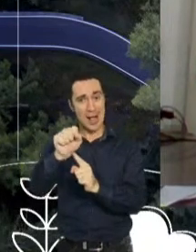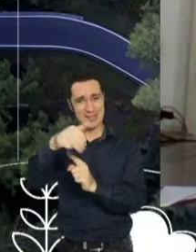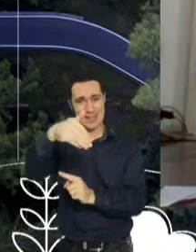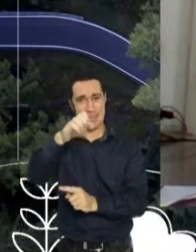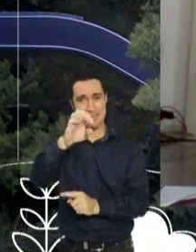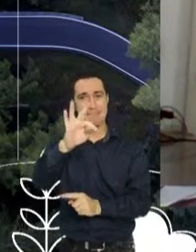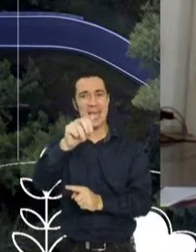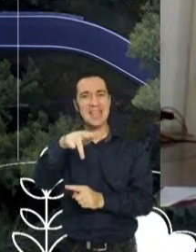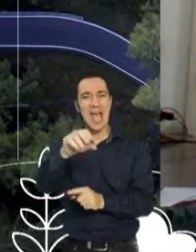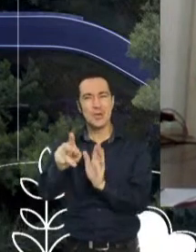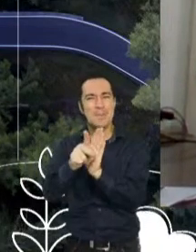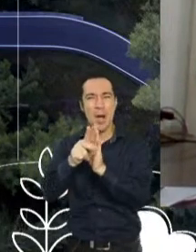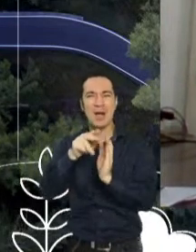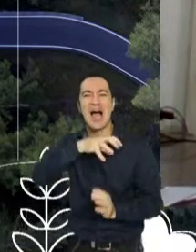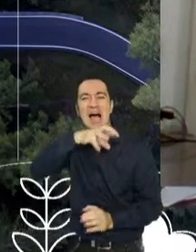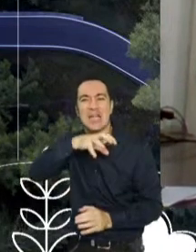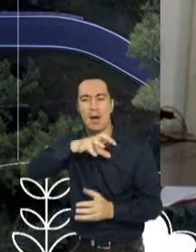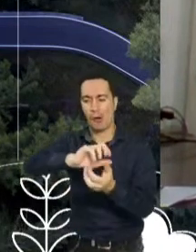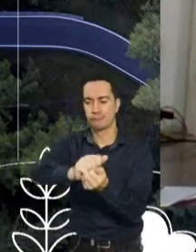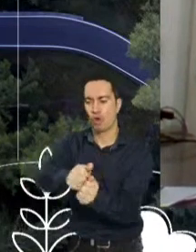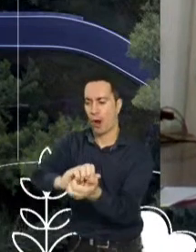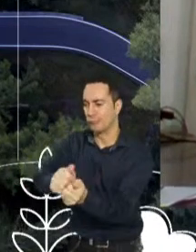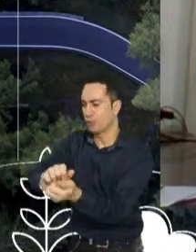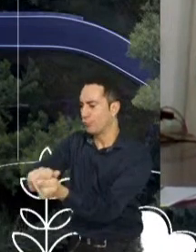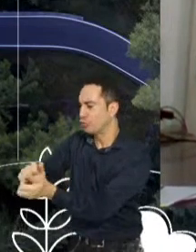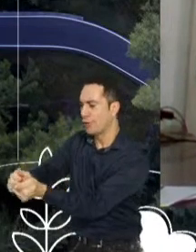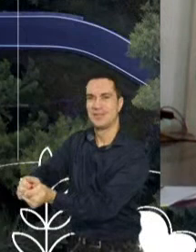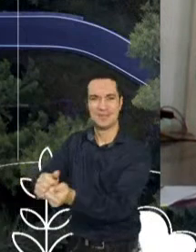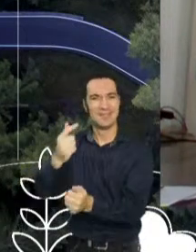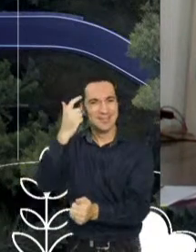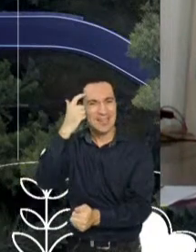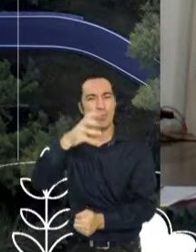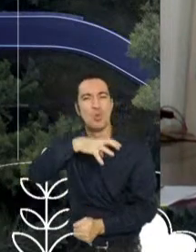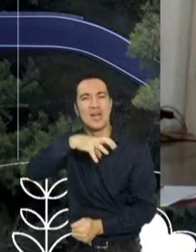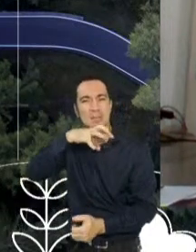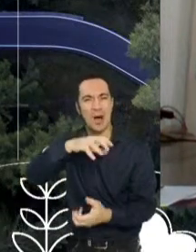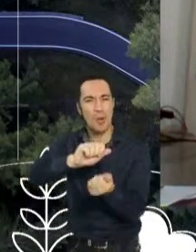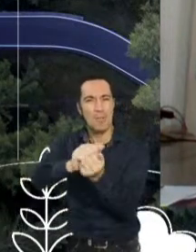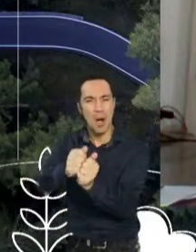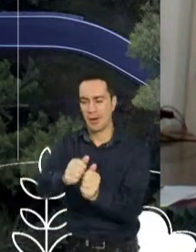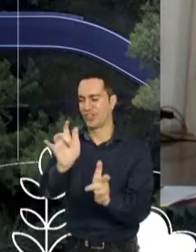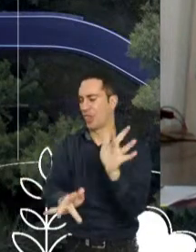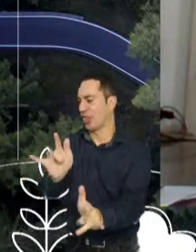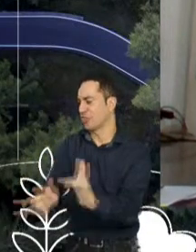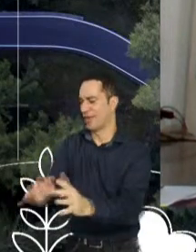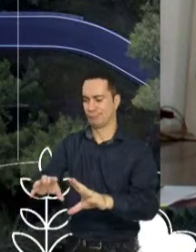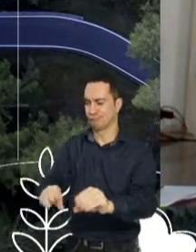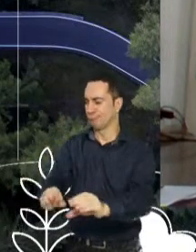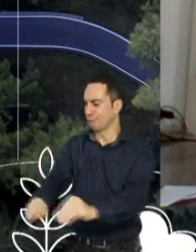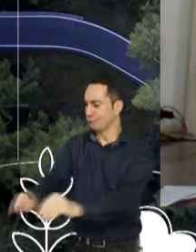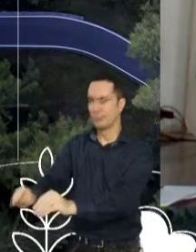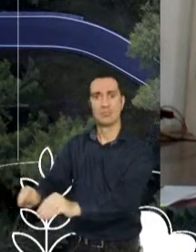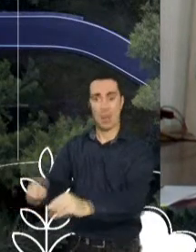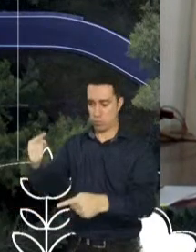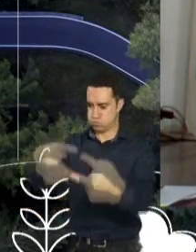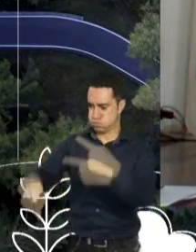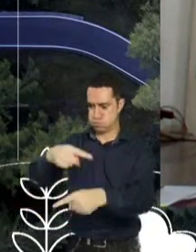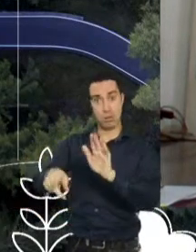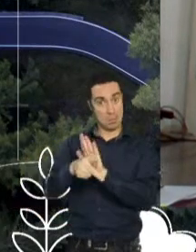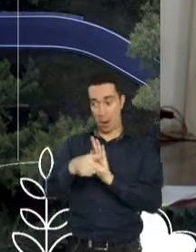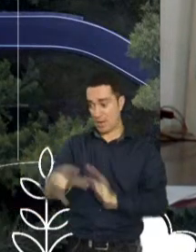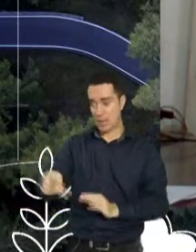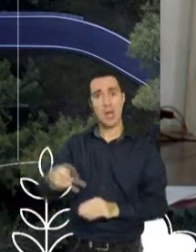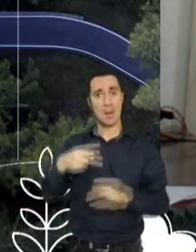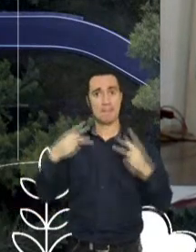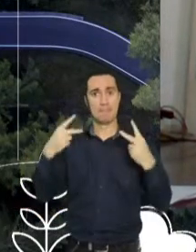do metabolismo para digestão da celulose para o animal usar como fonte de fazer proteína e